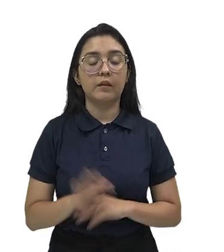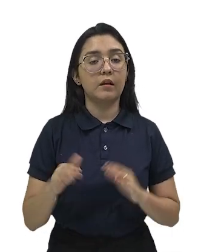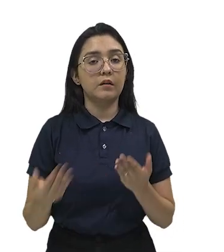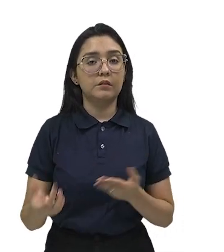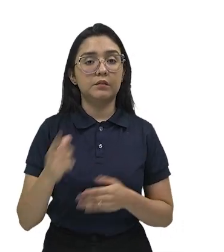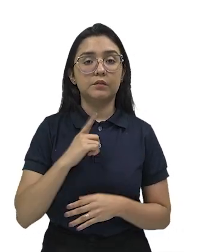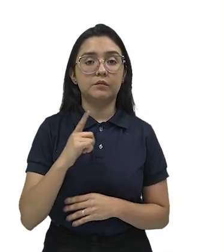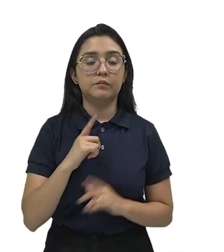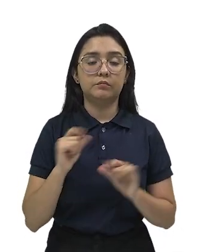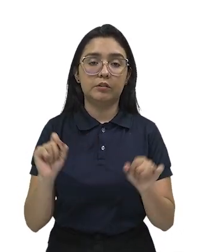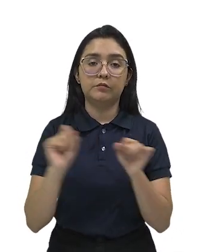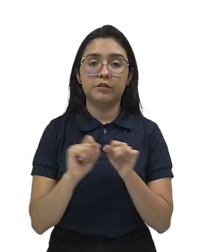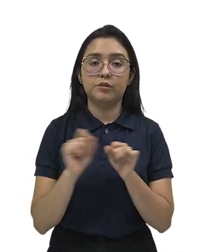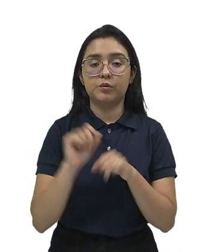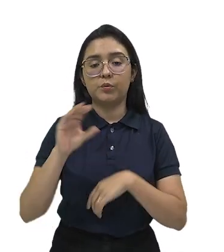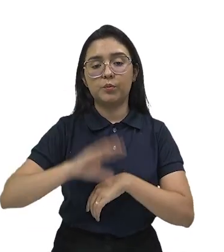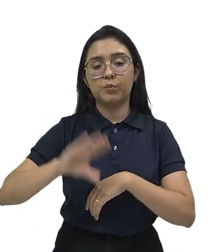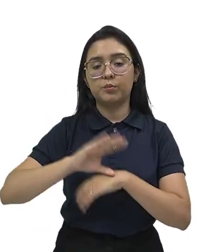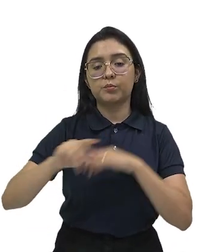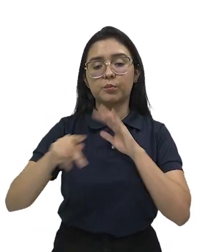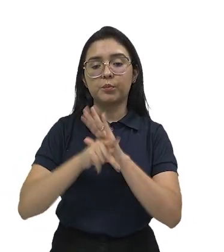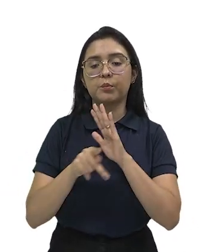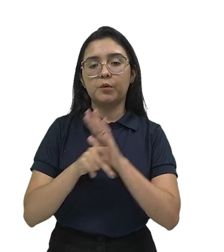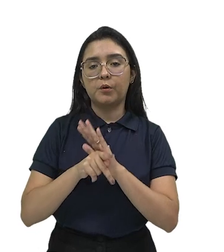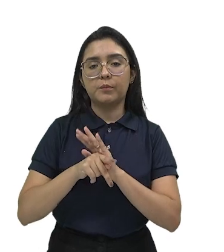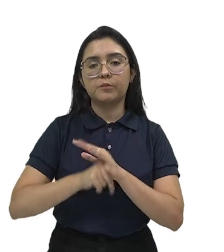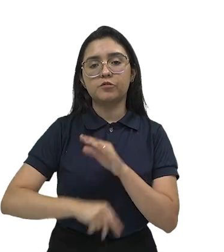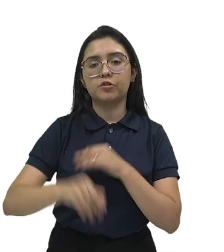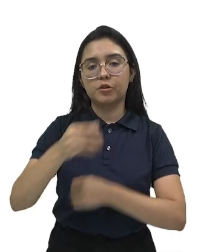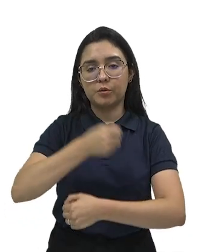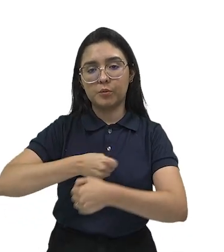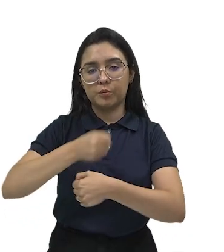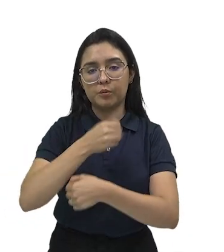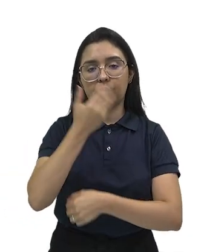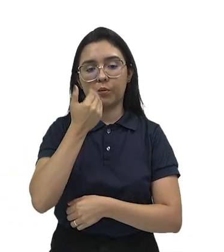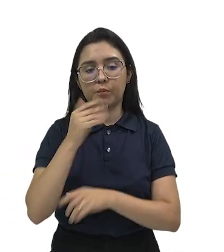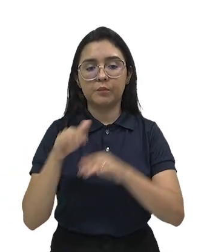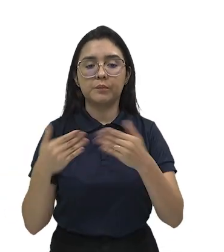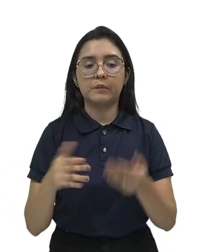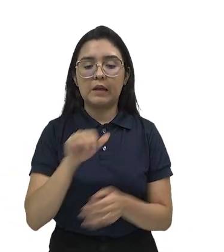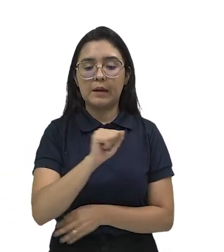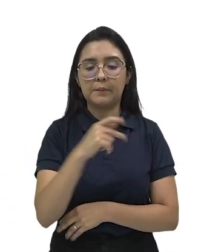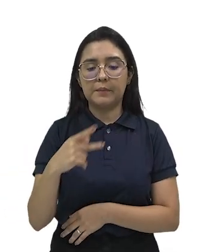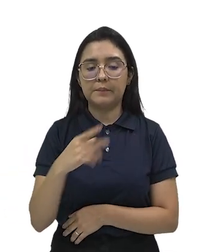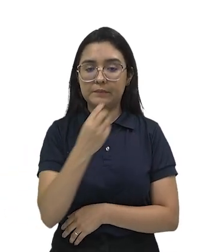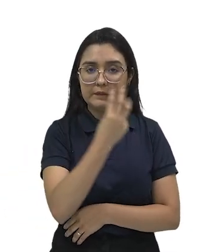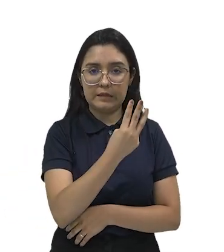culinária. Aí ele vai ter 3 aperitivos, eu vou chamar de AP.